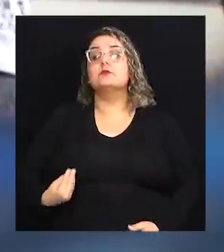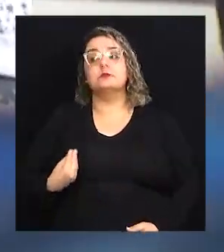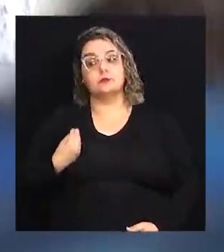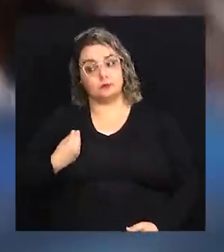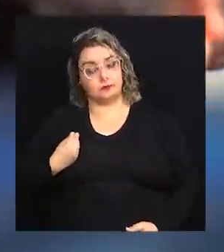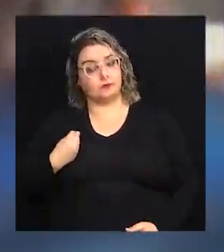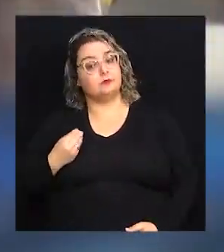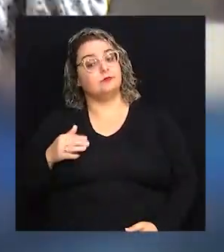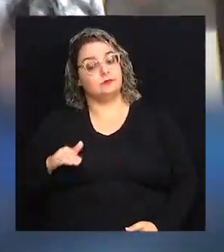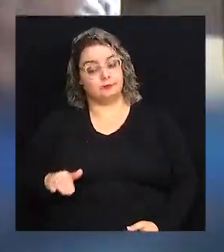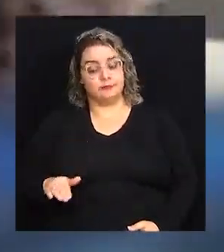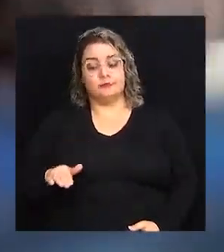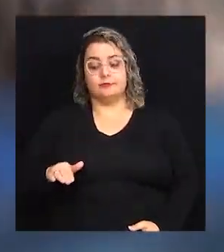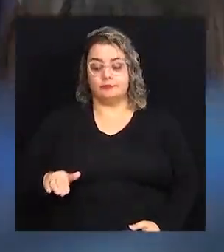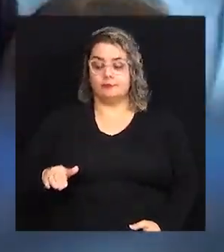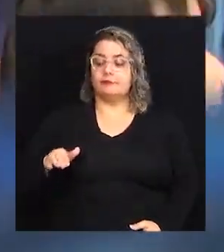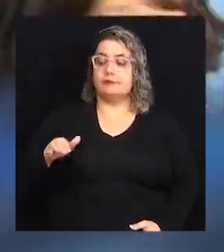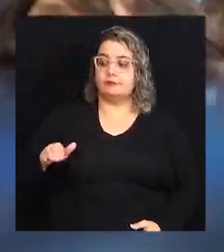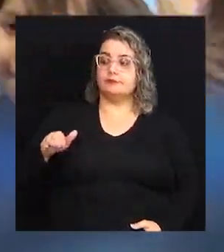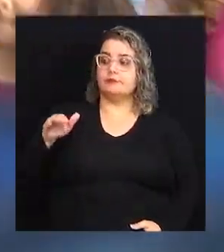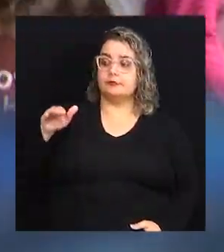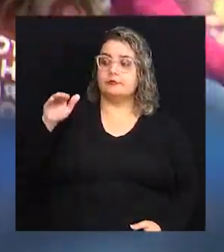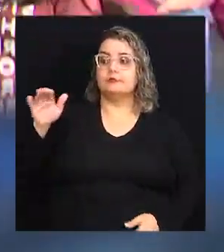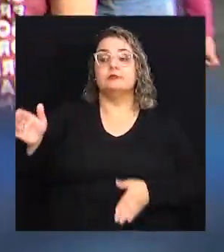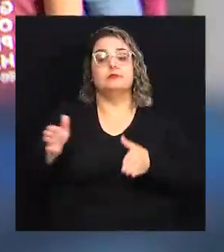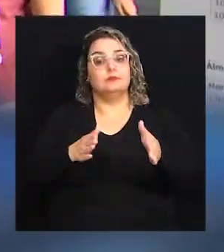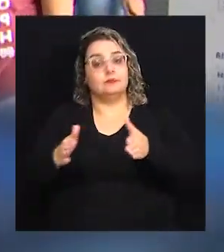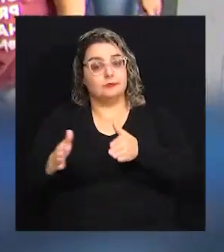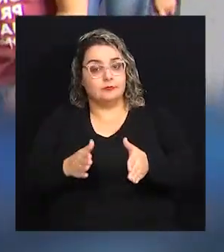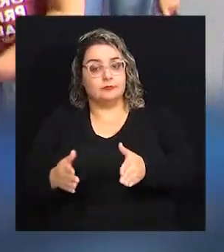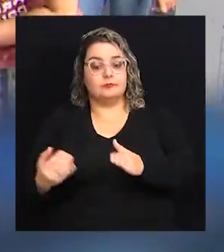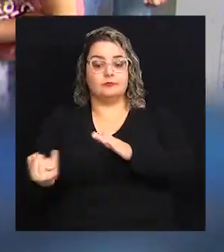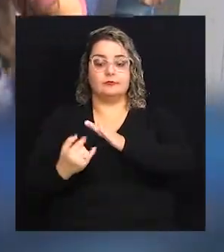são vidas que vão crescendo,